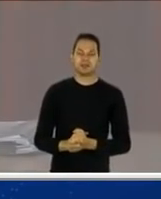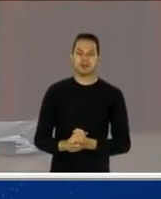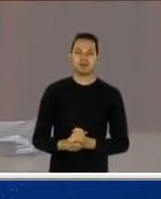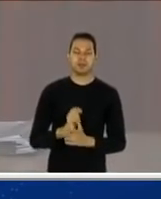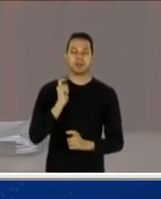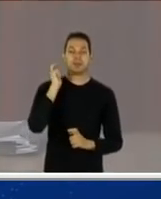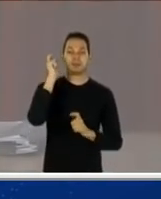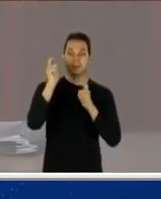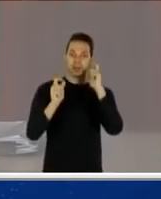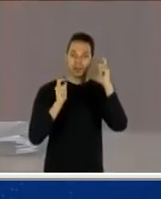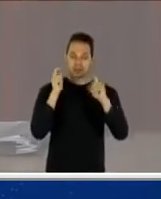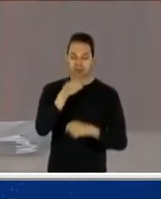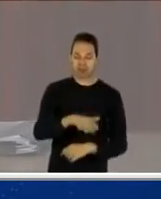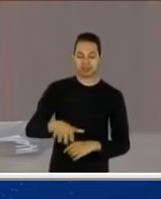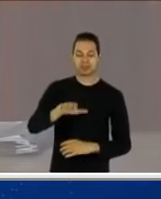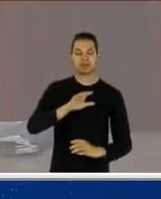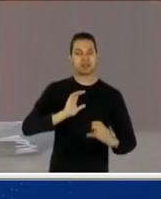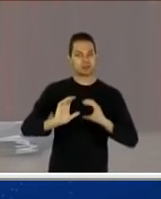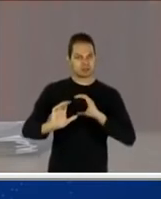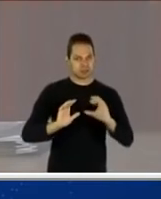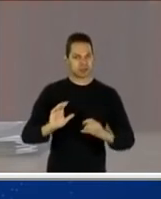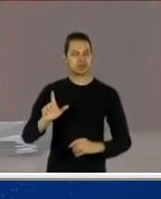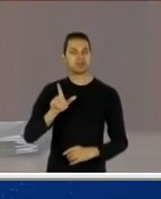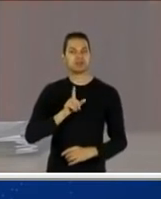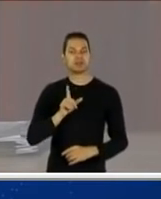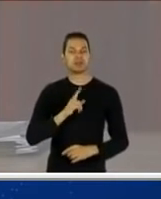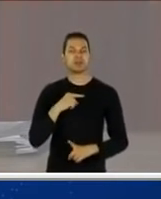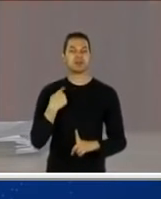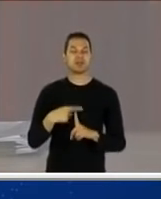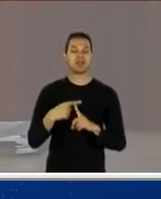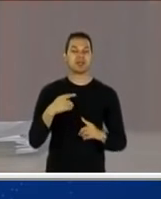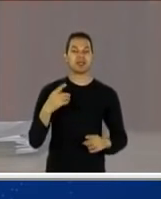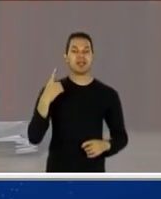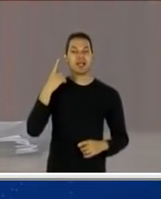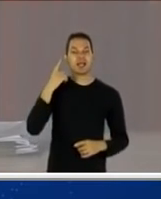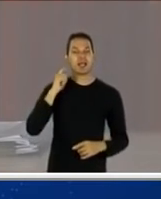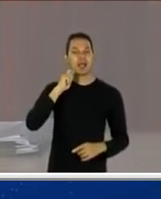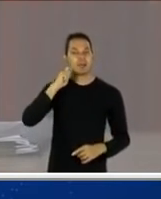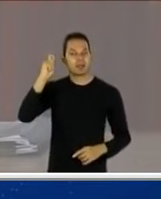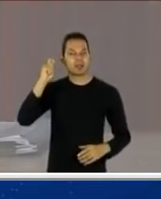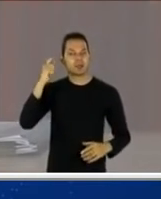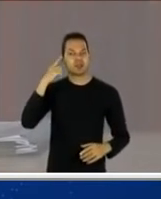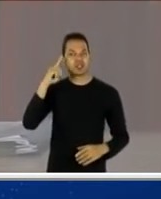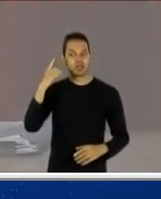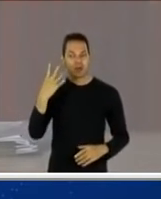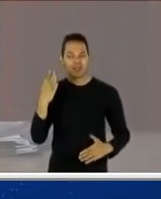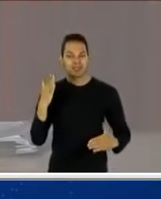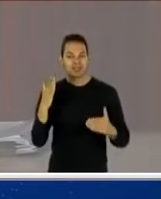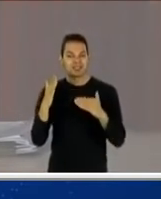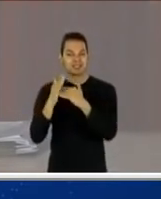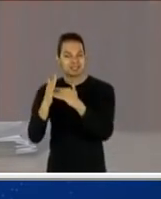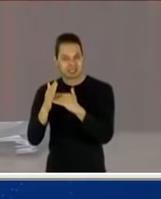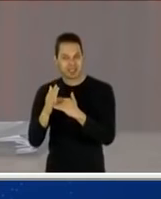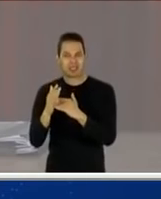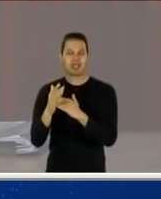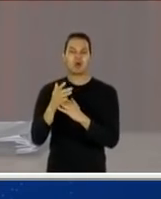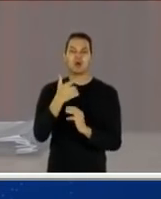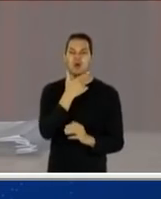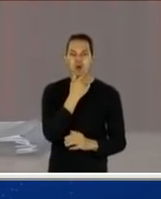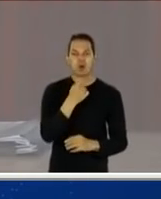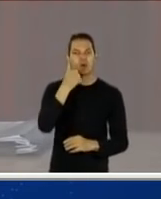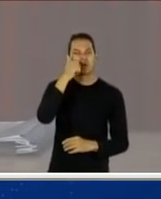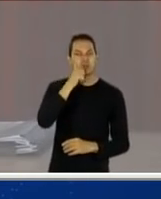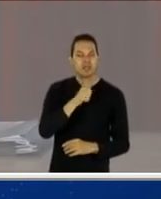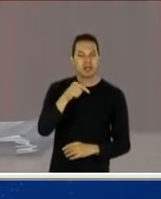escrutínio público segundo a constituição é aí que está o debate não é essa história da urna eletrônica sistema